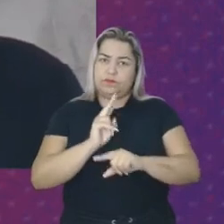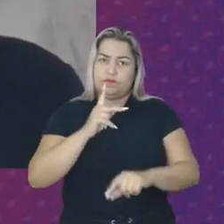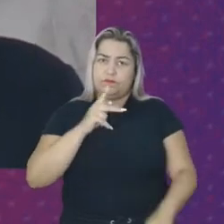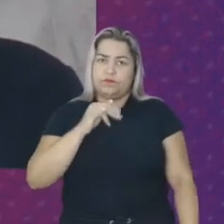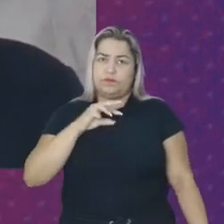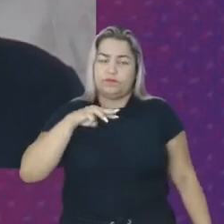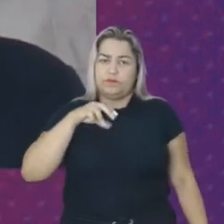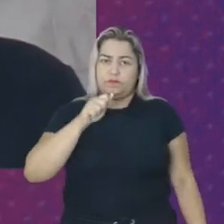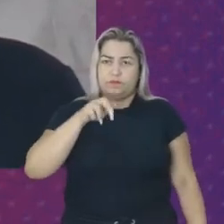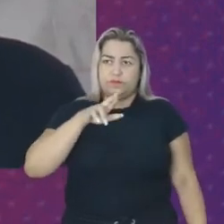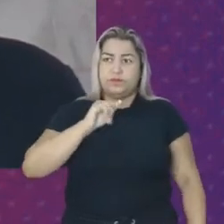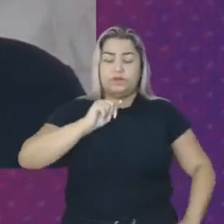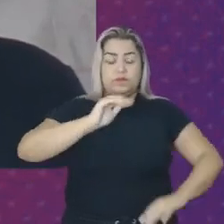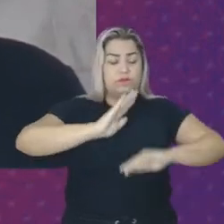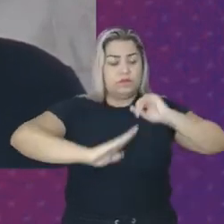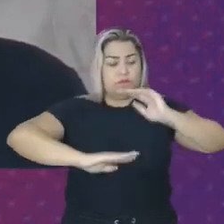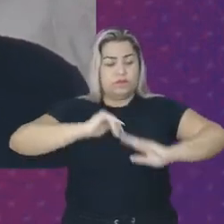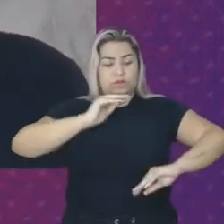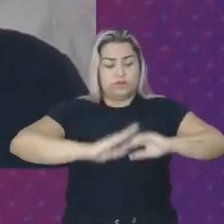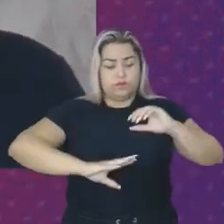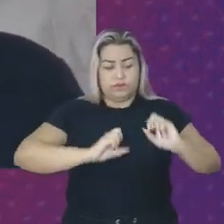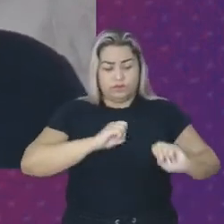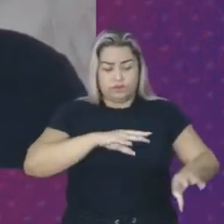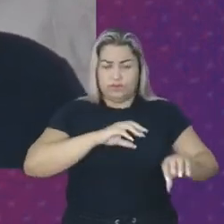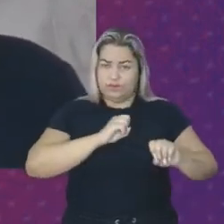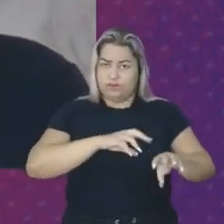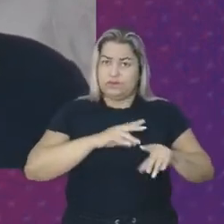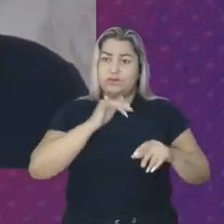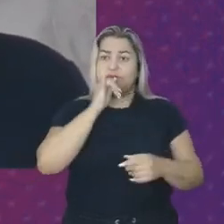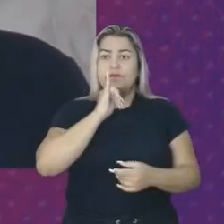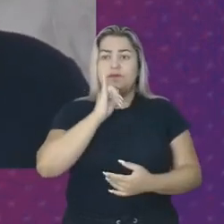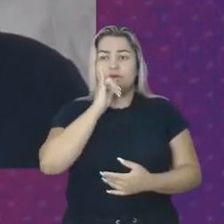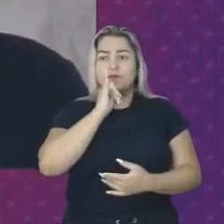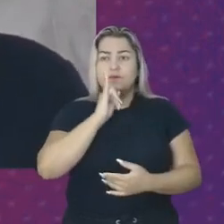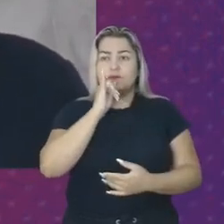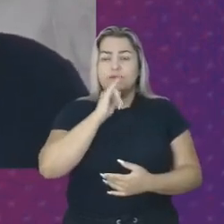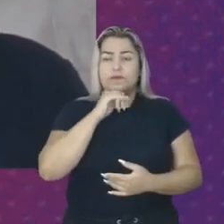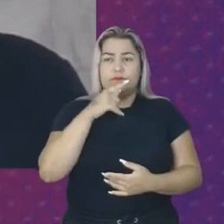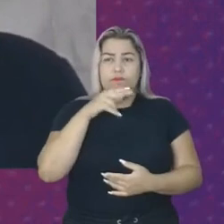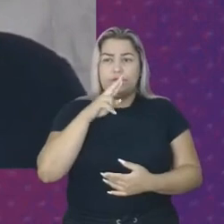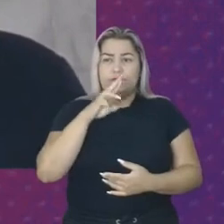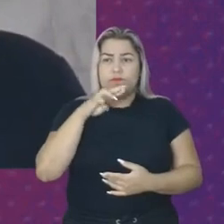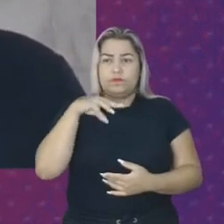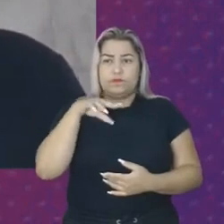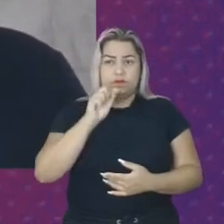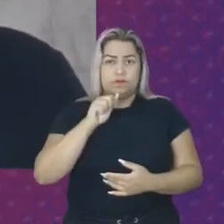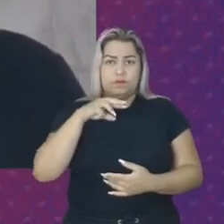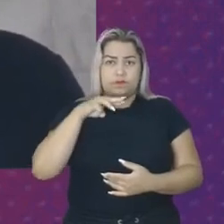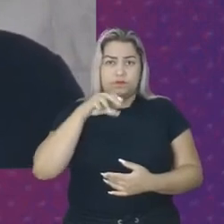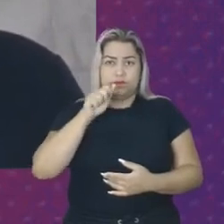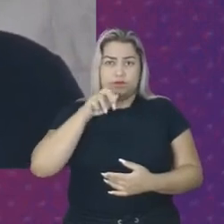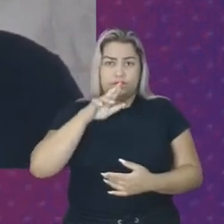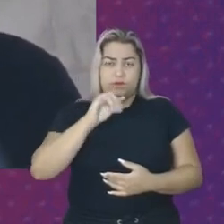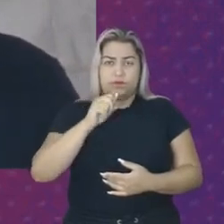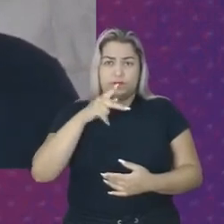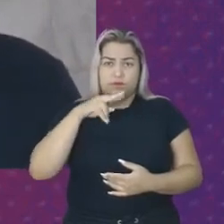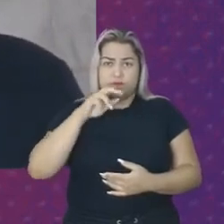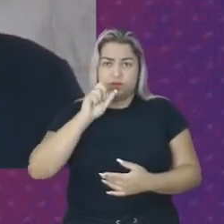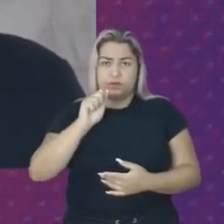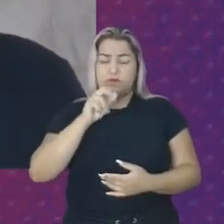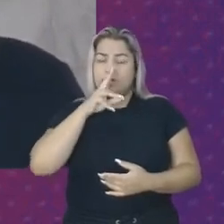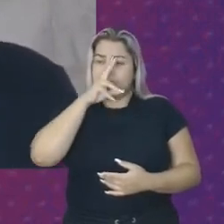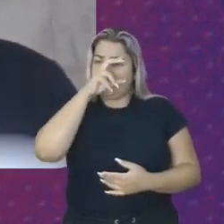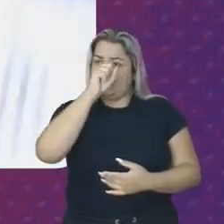com campanhas e ações educativas, por exemplo, o programa Maria da Penha na Escola, fortalecendo